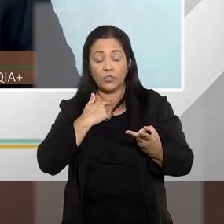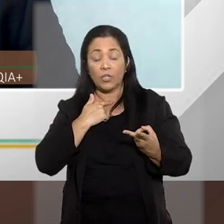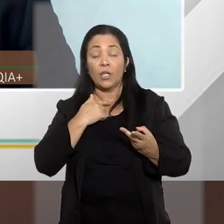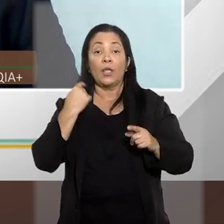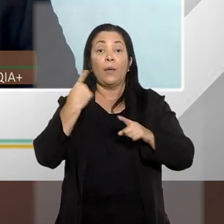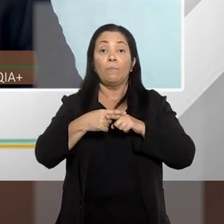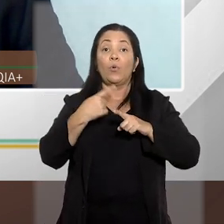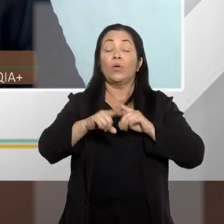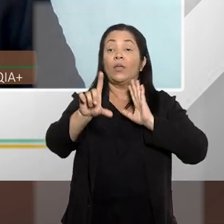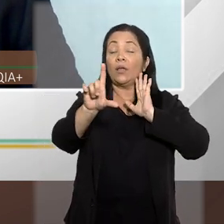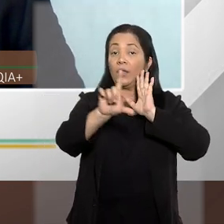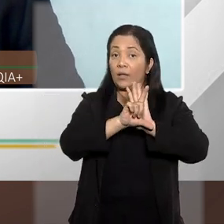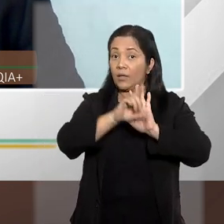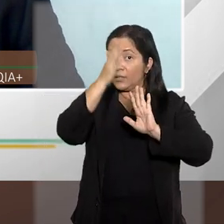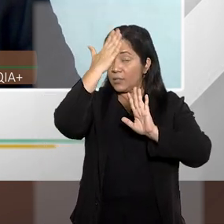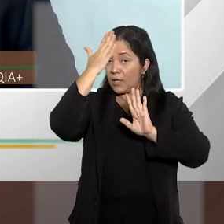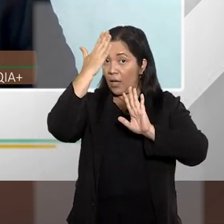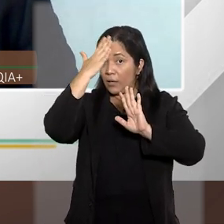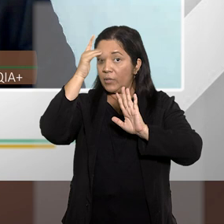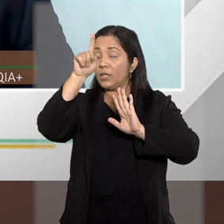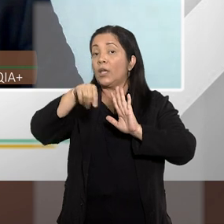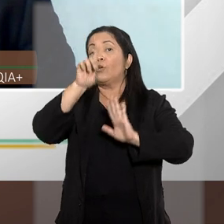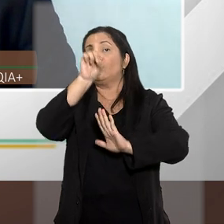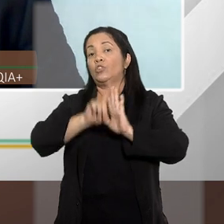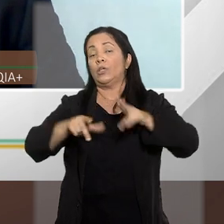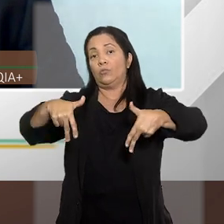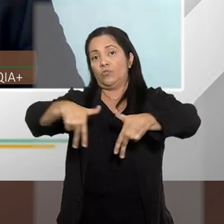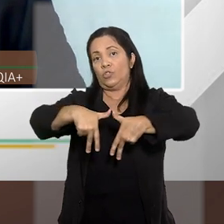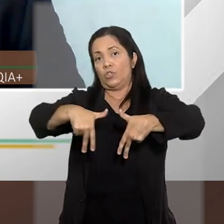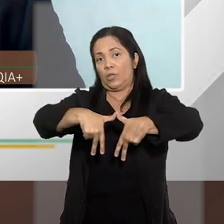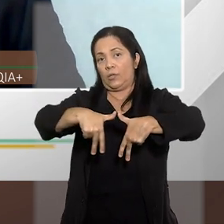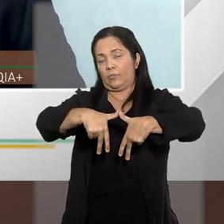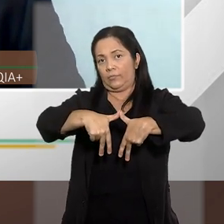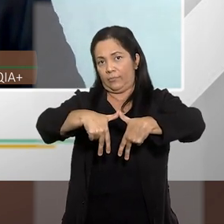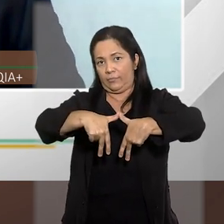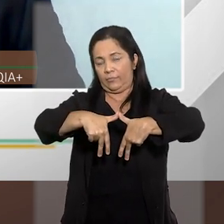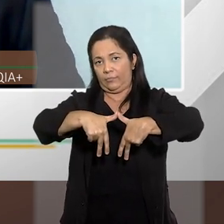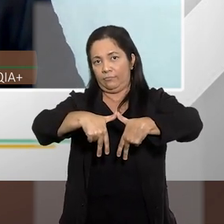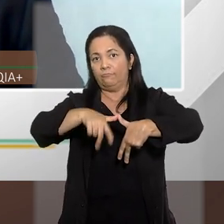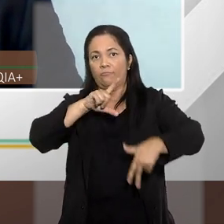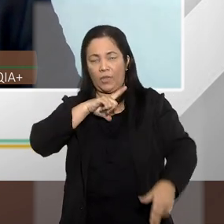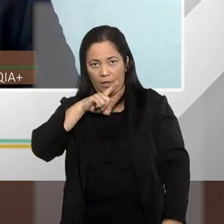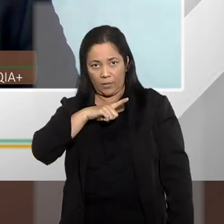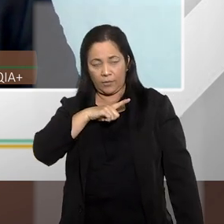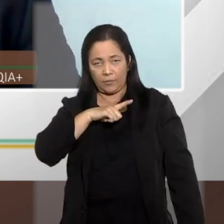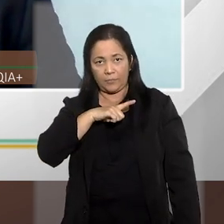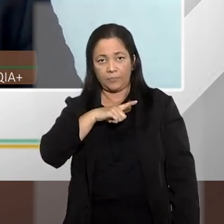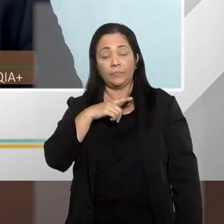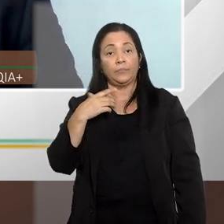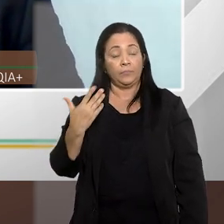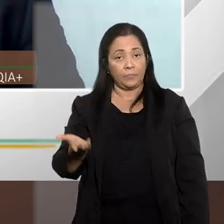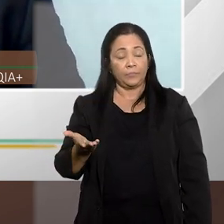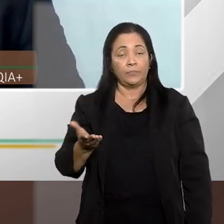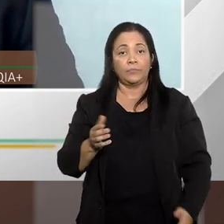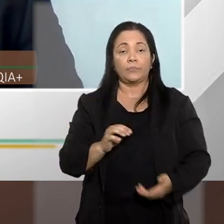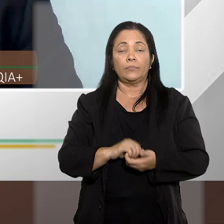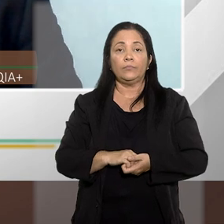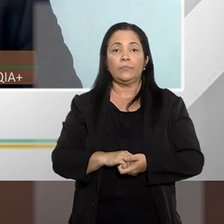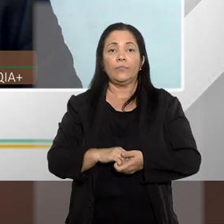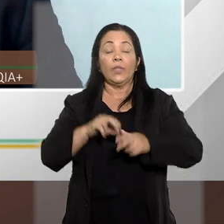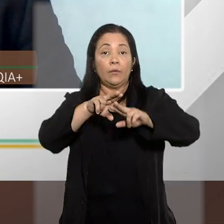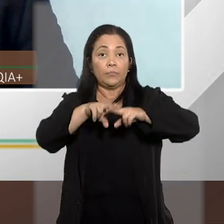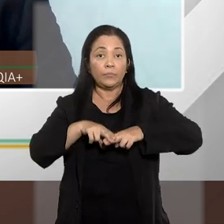à autodeterminação de gênero como um direito fundamental. Então, ao reconhecer esse direito, na verdade, o